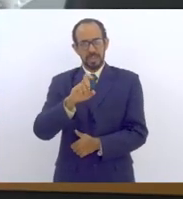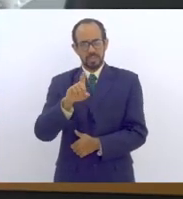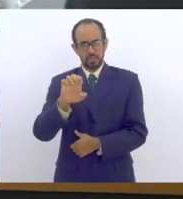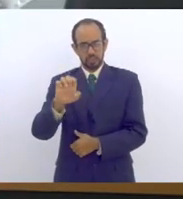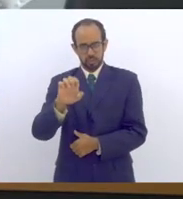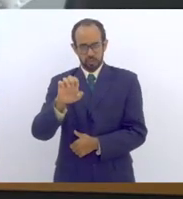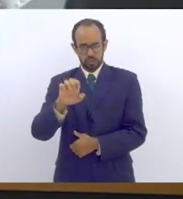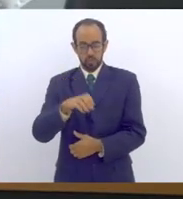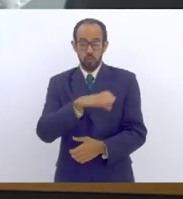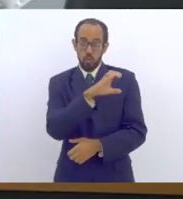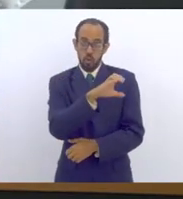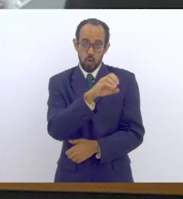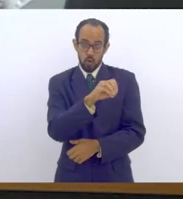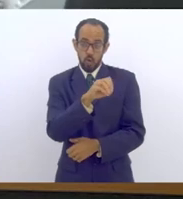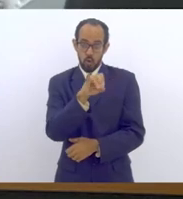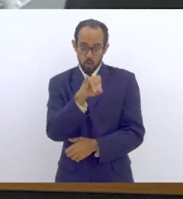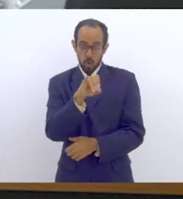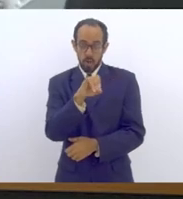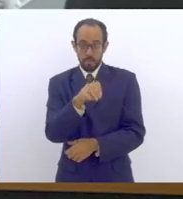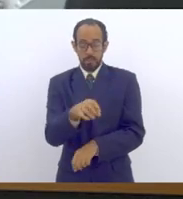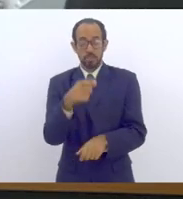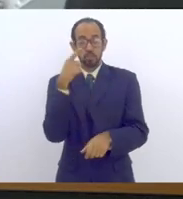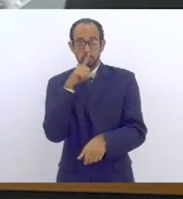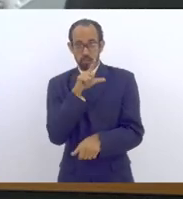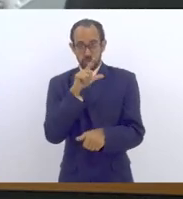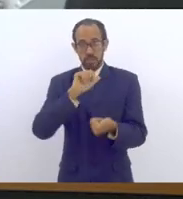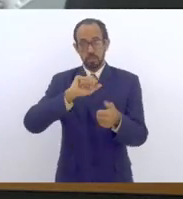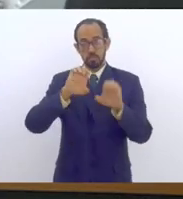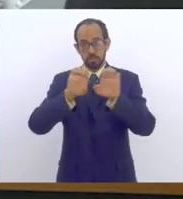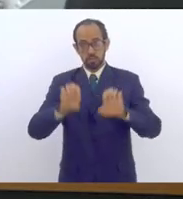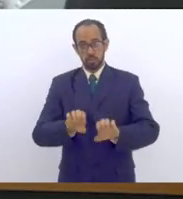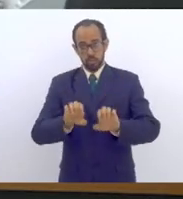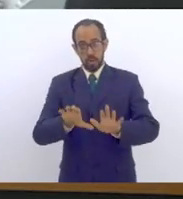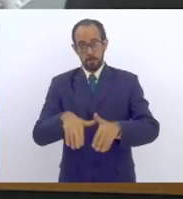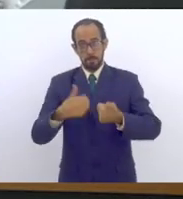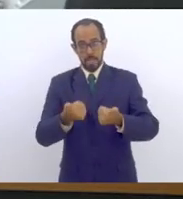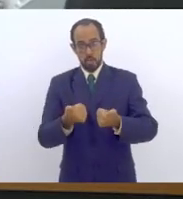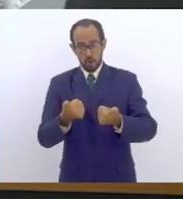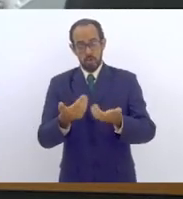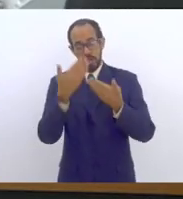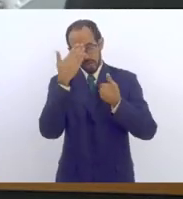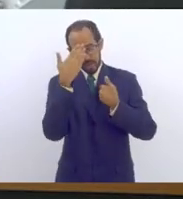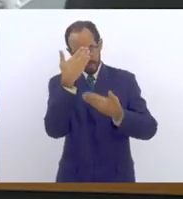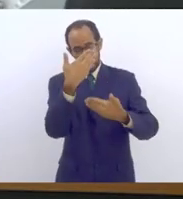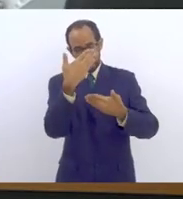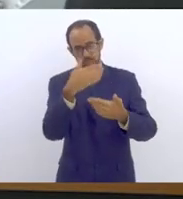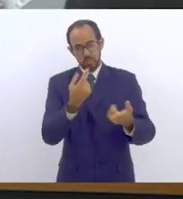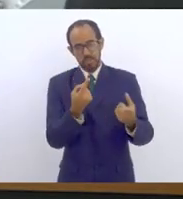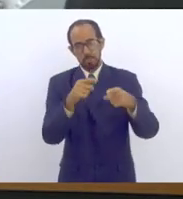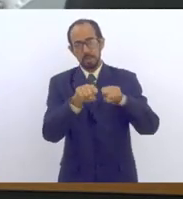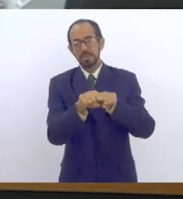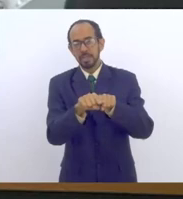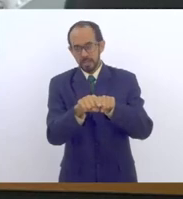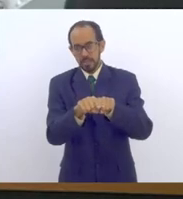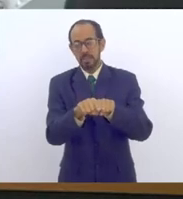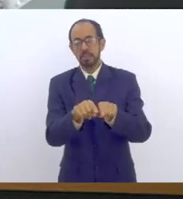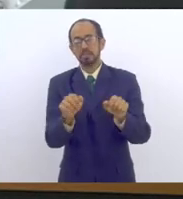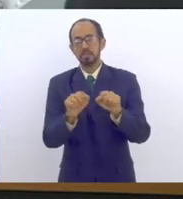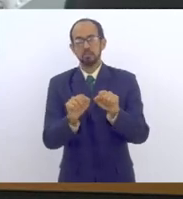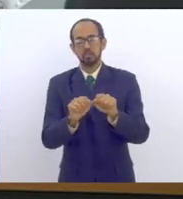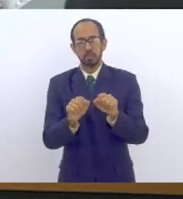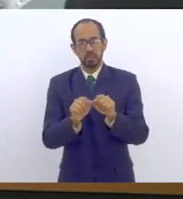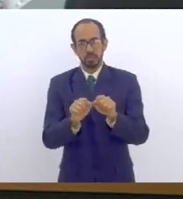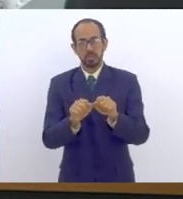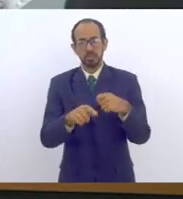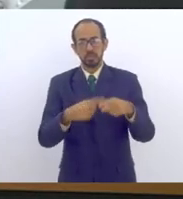ter um olhar para ter um equipamento melhor então eu quero agradecer essa parceria e essa parceria foi estendida logo depois